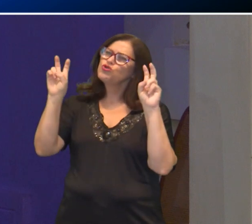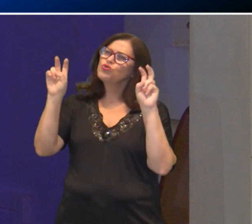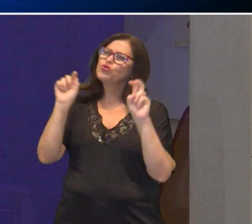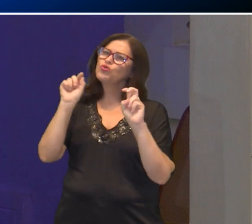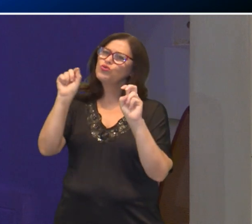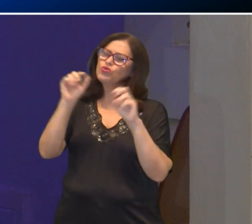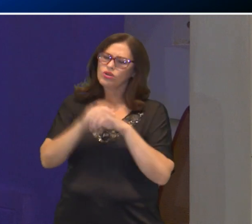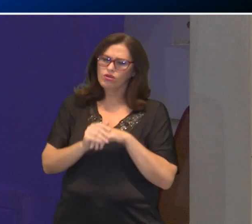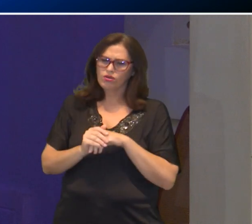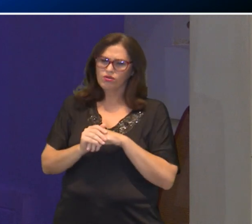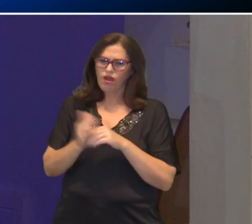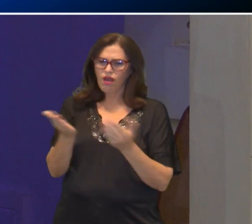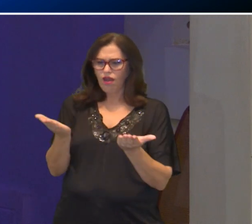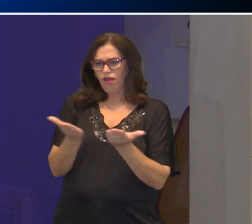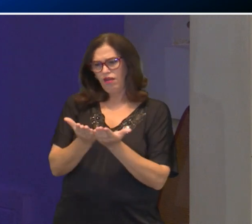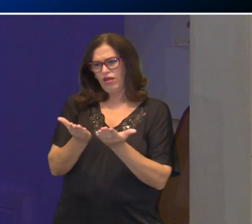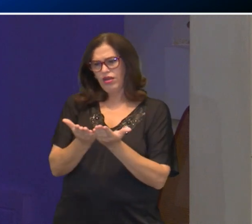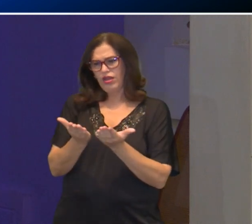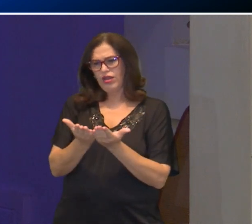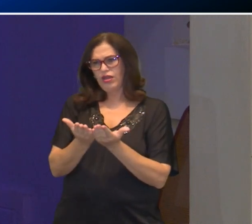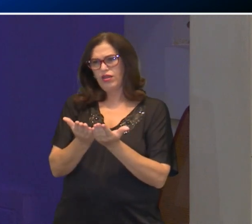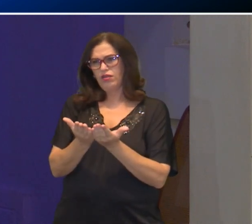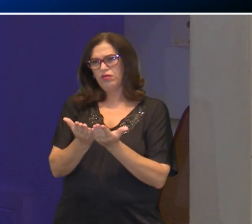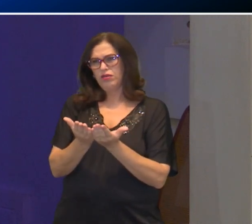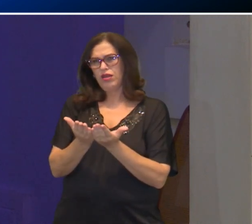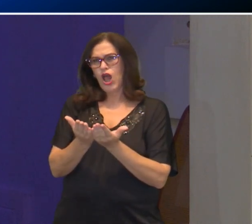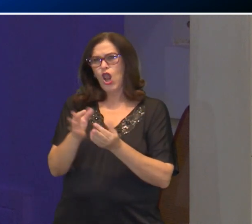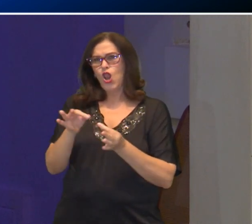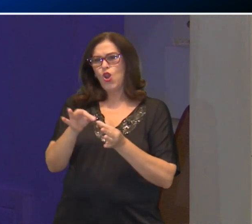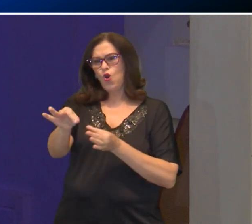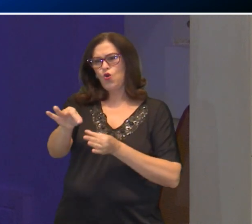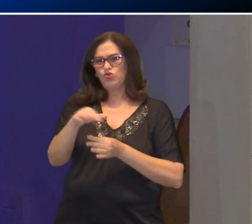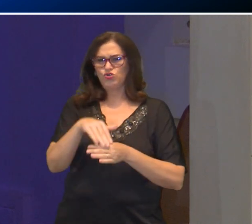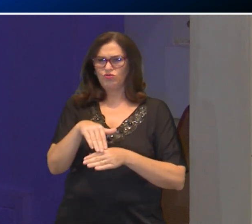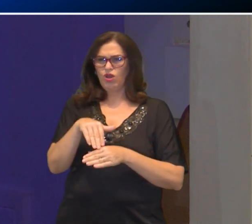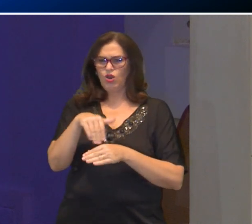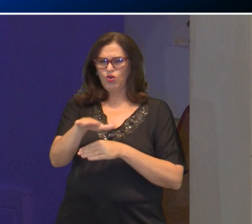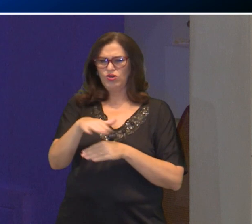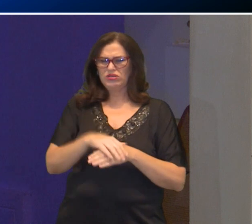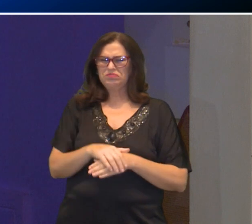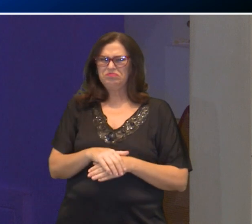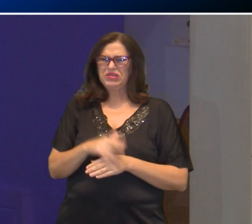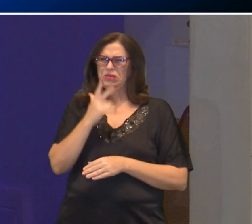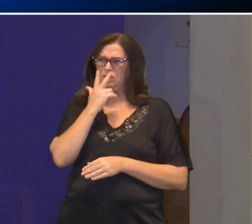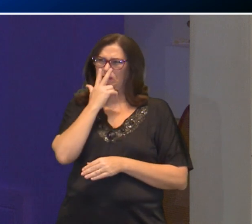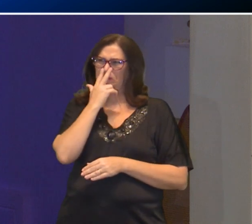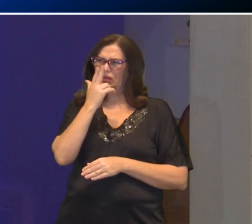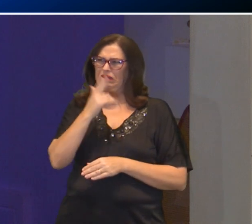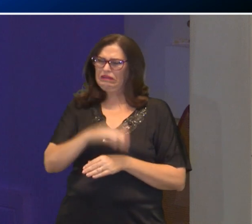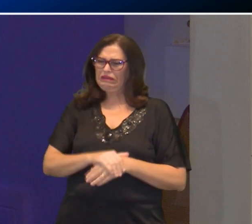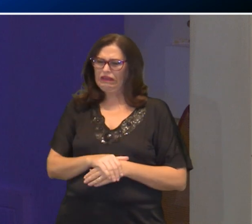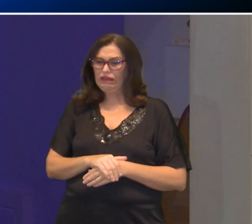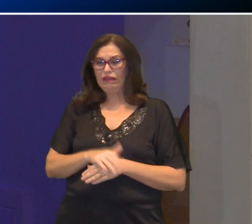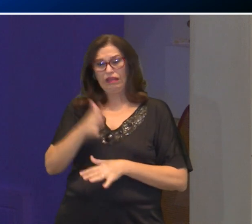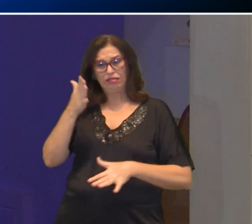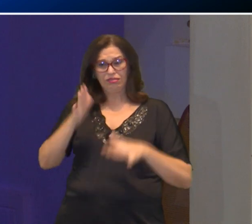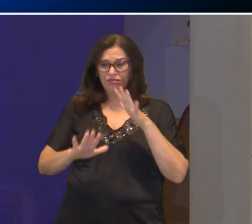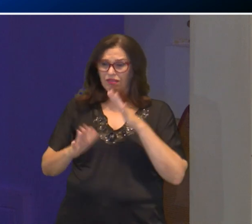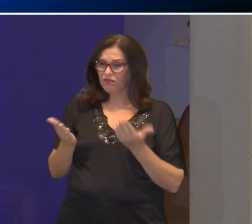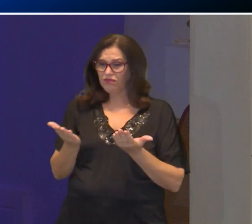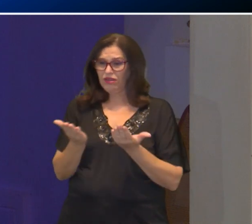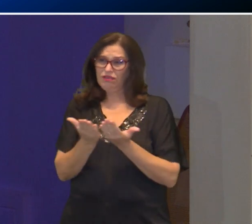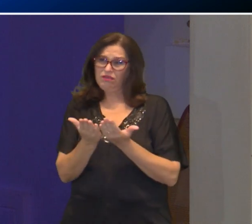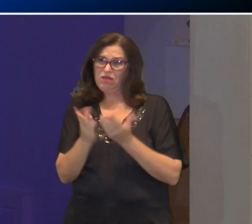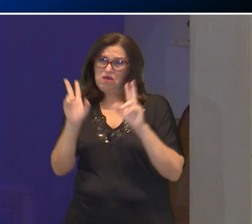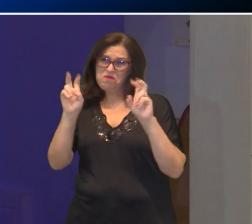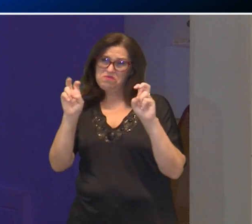de cristão suburbano, mas eu achei que talvez a